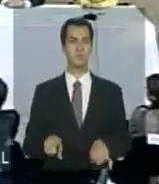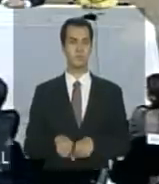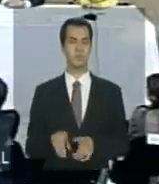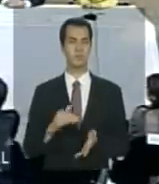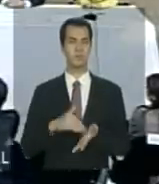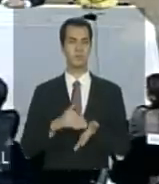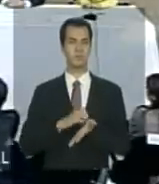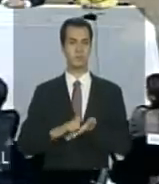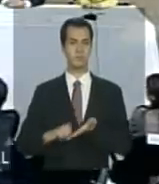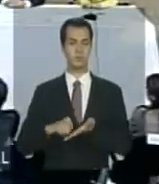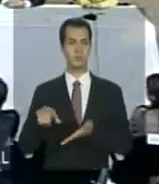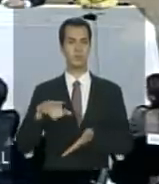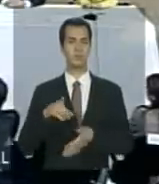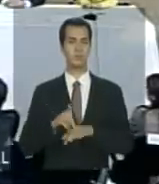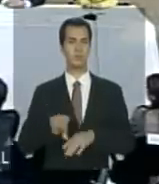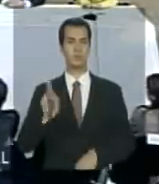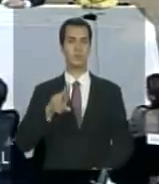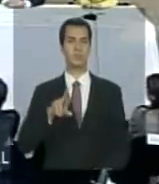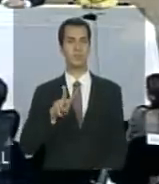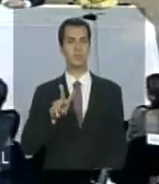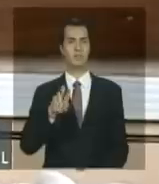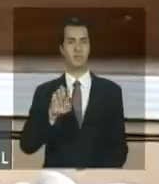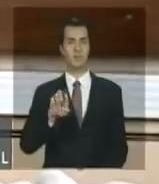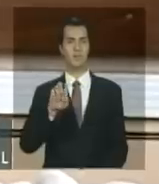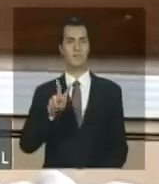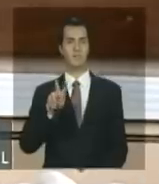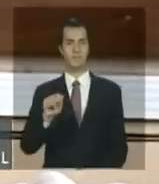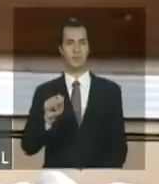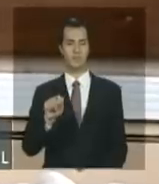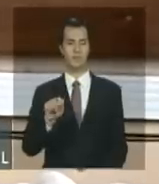secretária executiva, doutora Eva Chiavon,